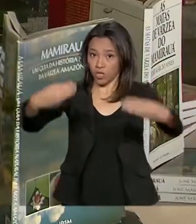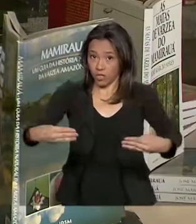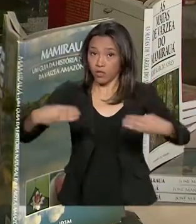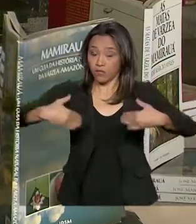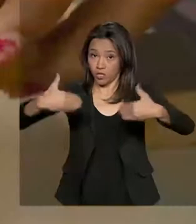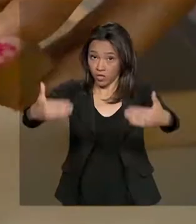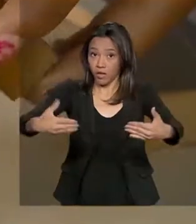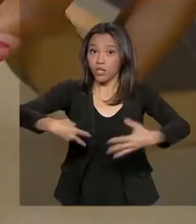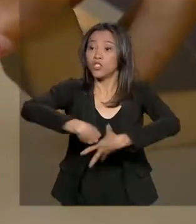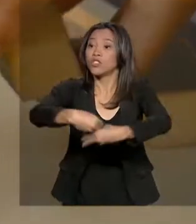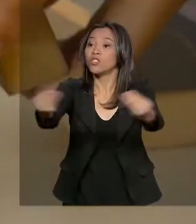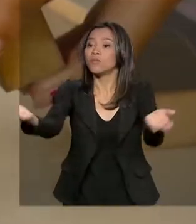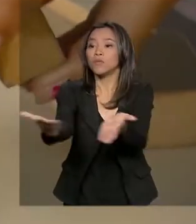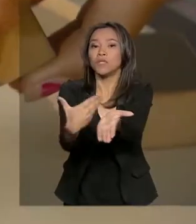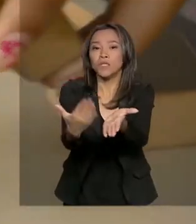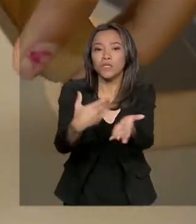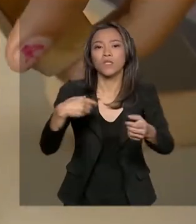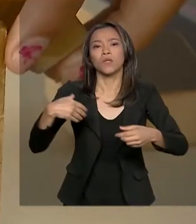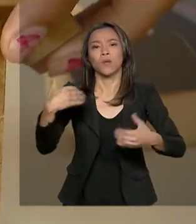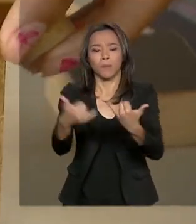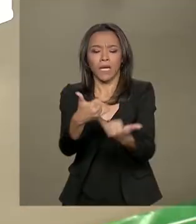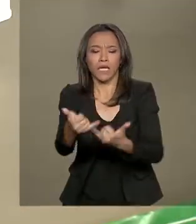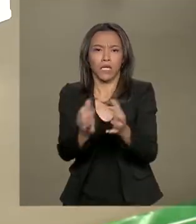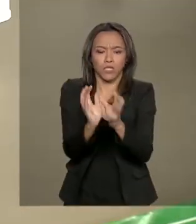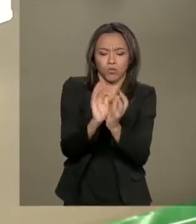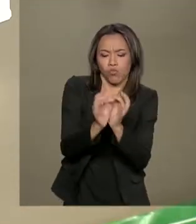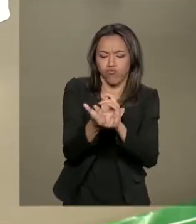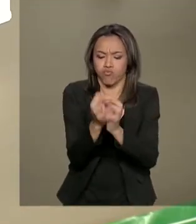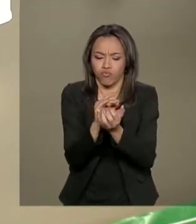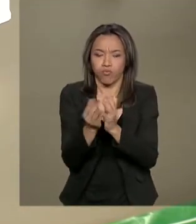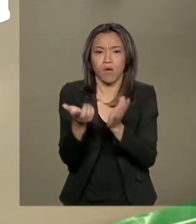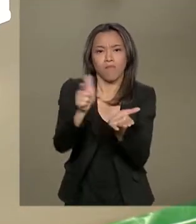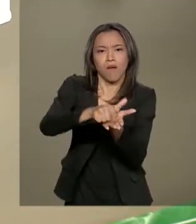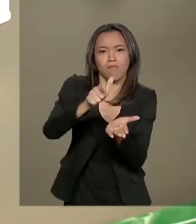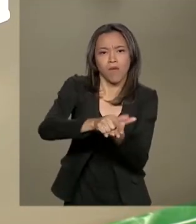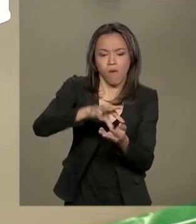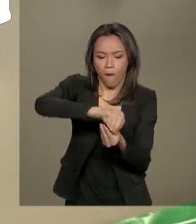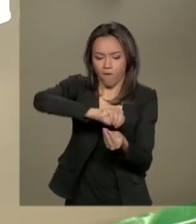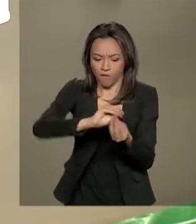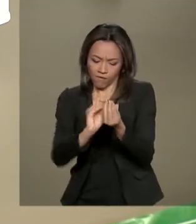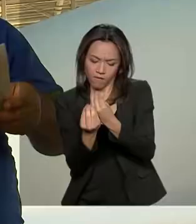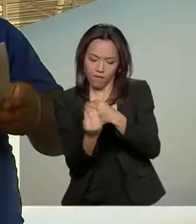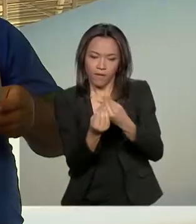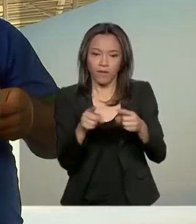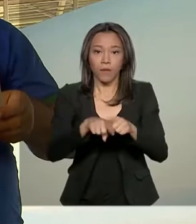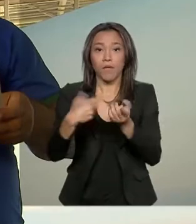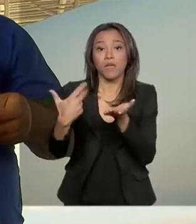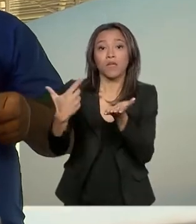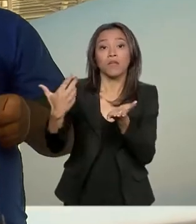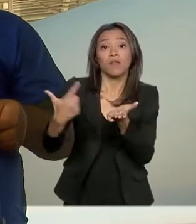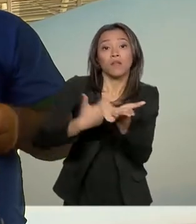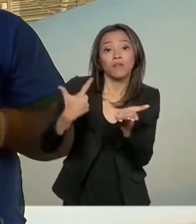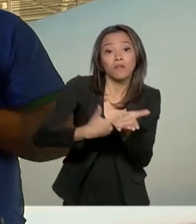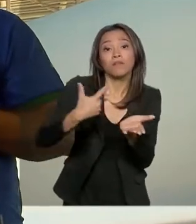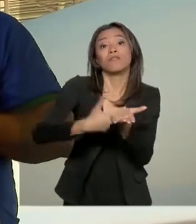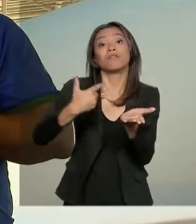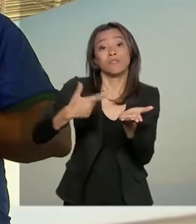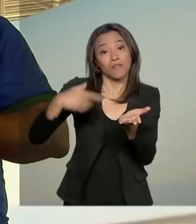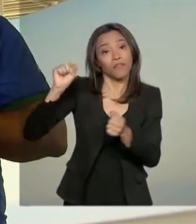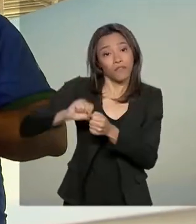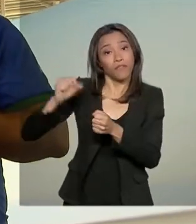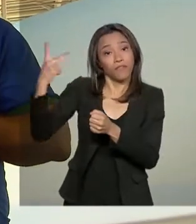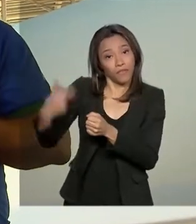infantos juvenis e jogos interativos, dobraduras para montagem e cartilhas produzidas pelo